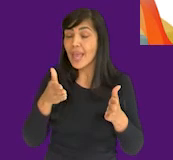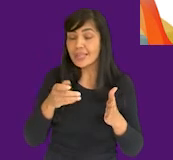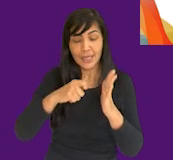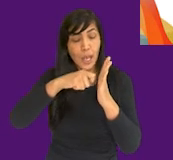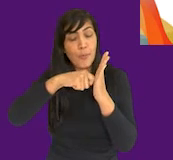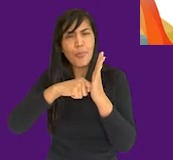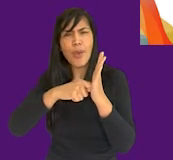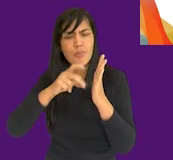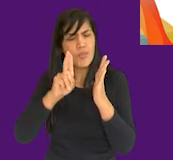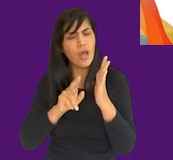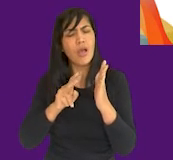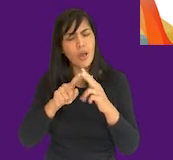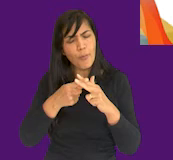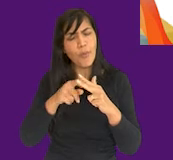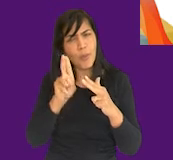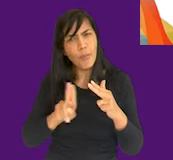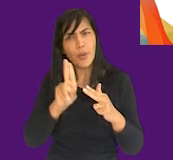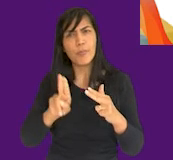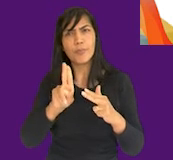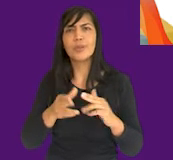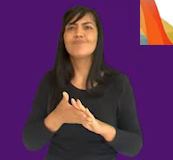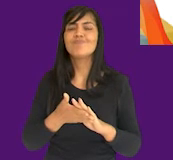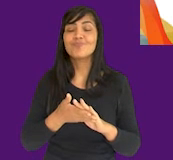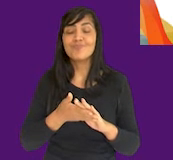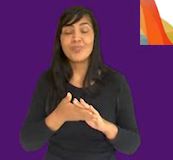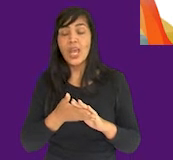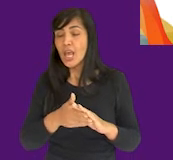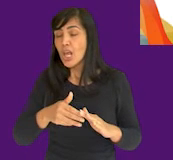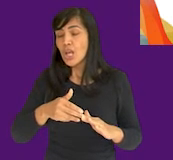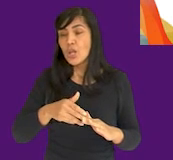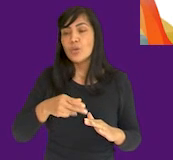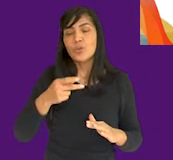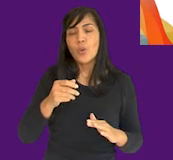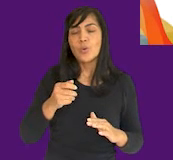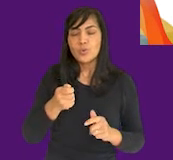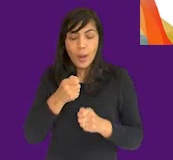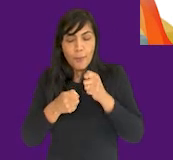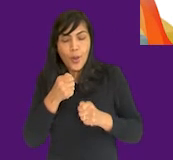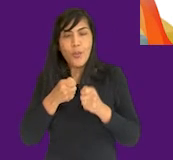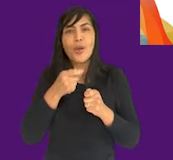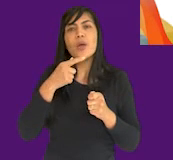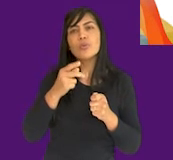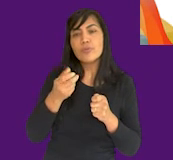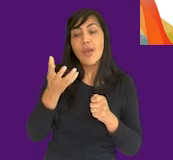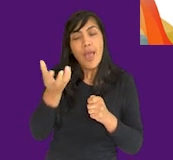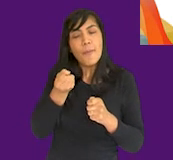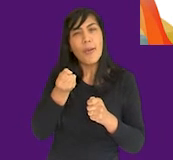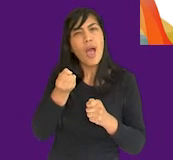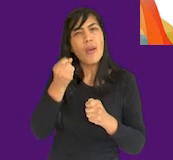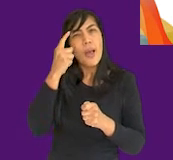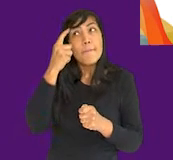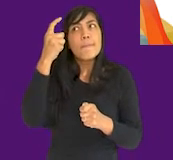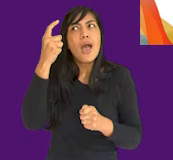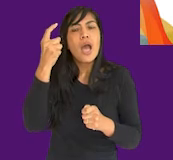assim que o programa funciona é muito simples geralmente o senhor o Executivo vai receber umas